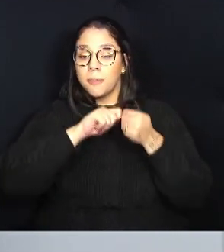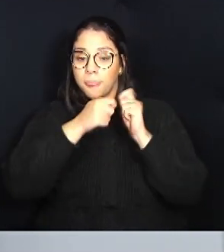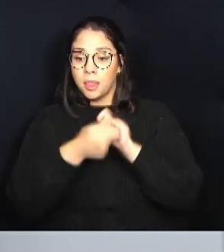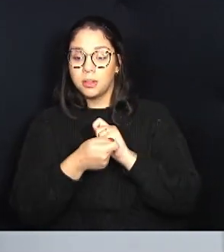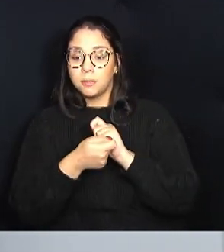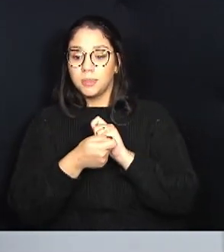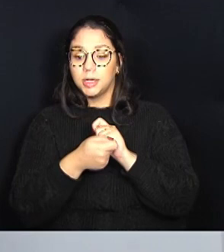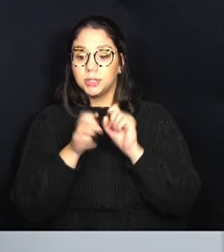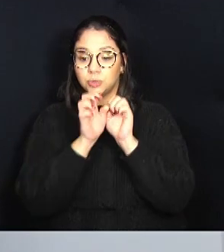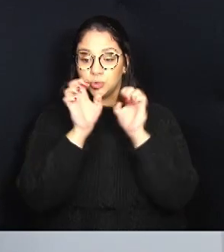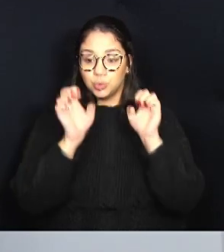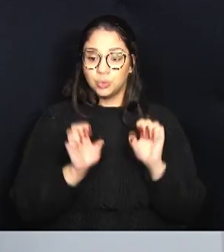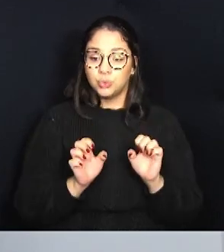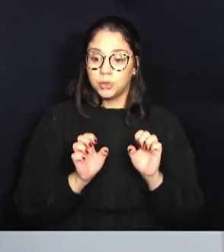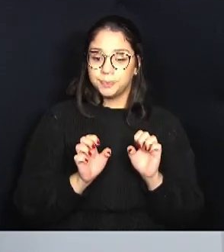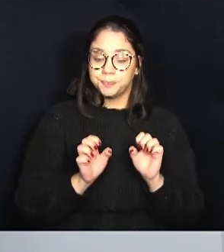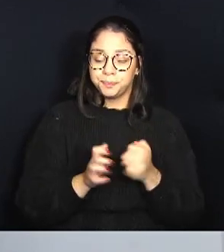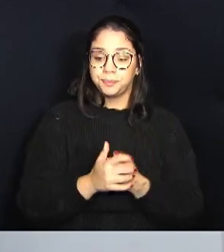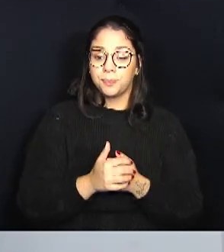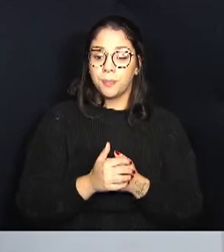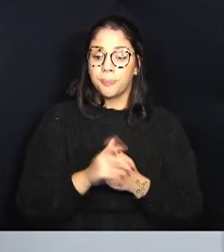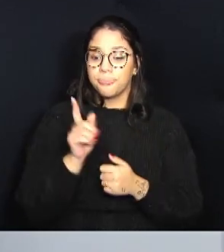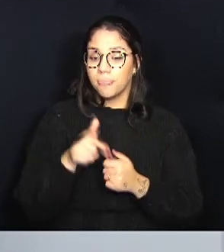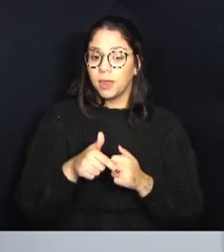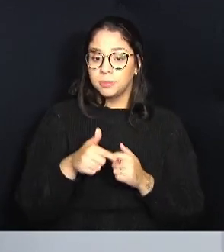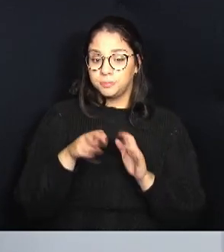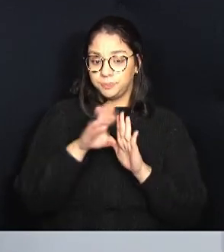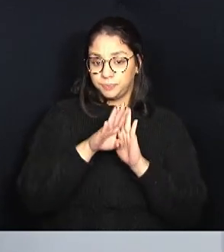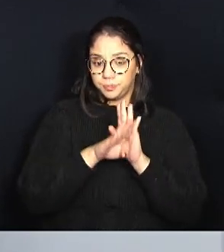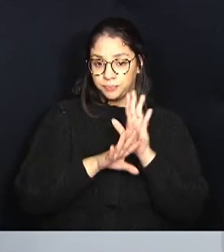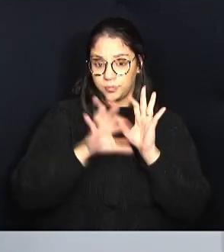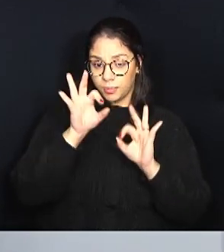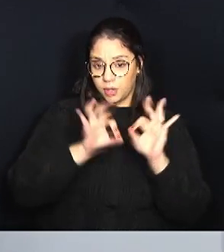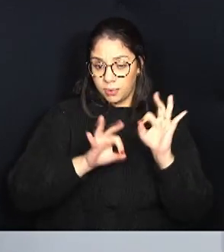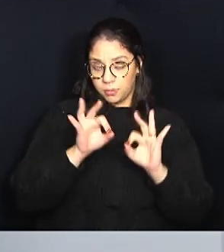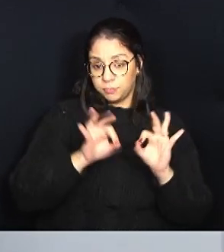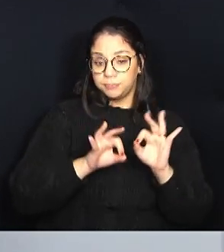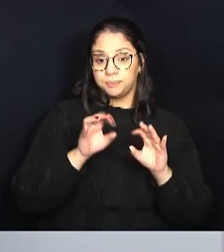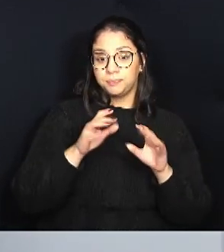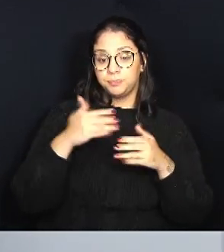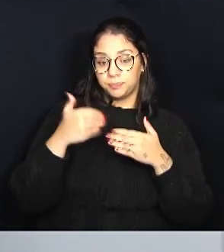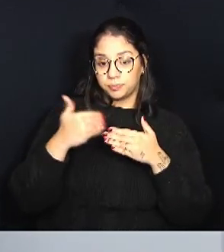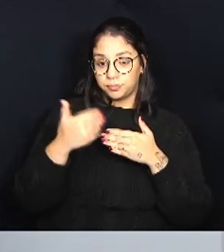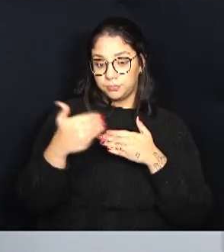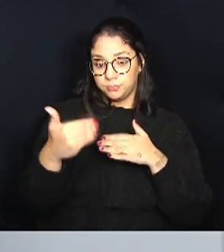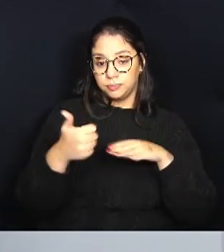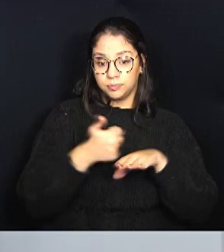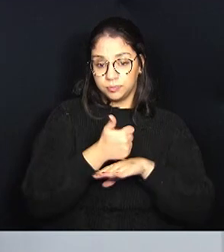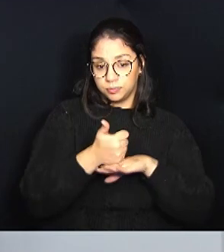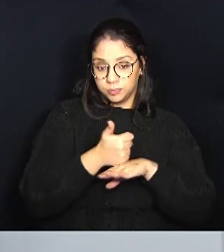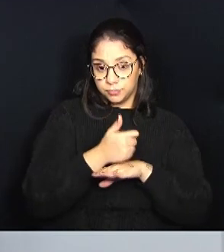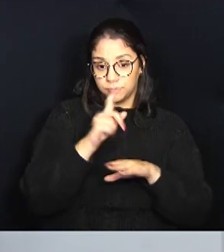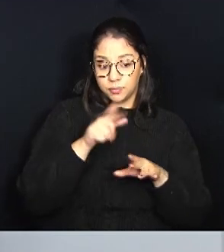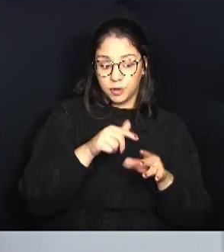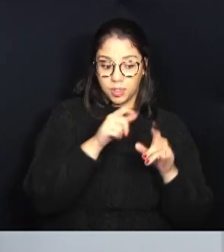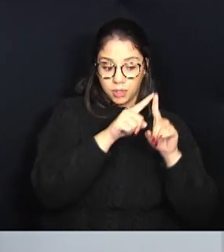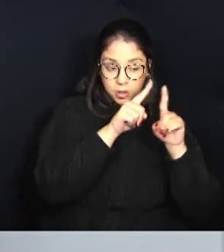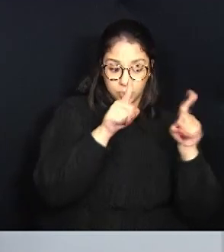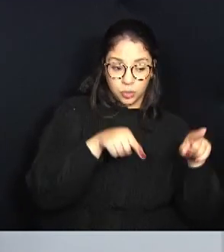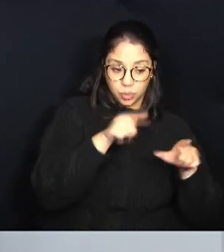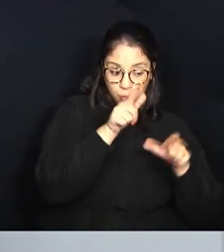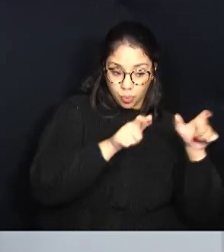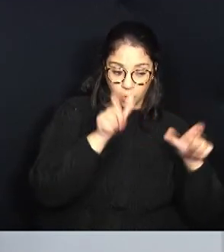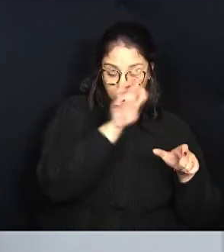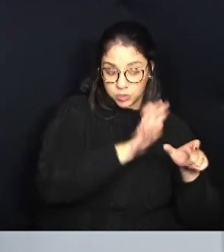sua estrutura de plano, cargos e carreira e vencimentos, fazendo essa transição de sair de um quadro geral e ir